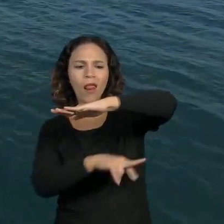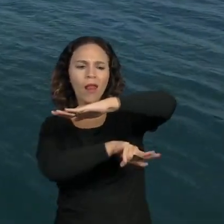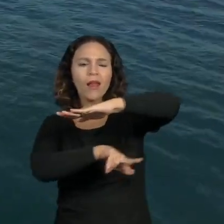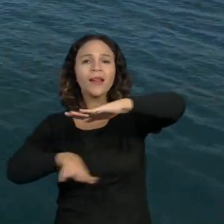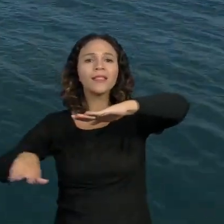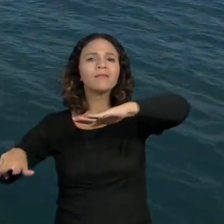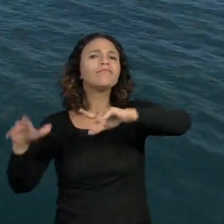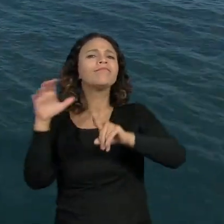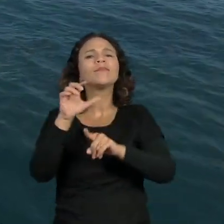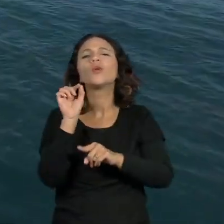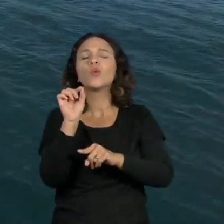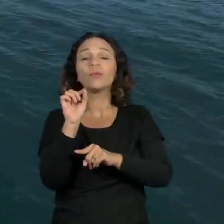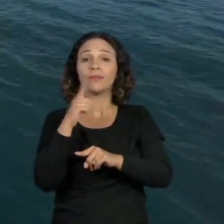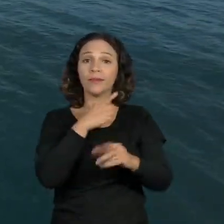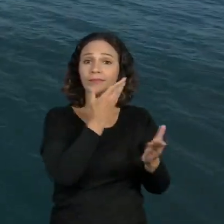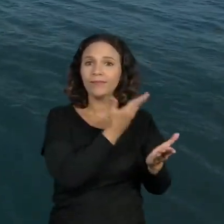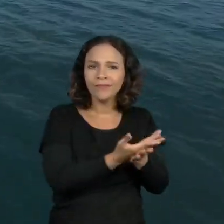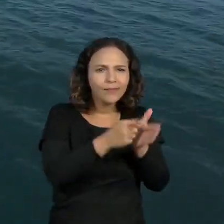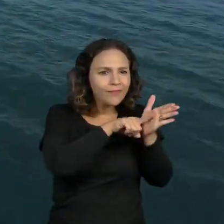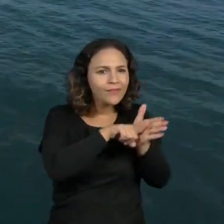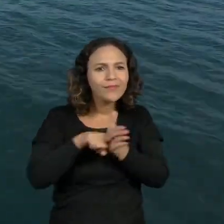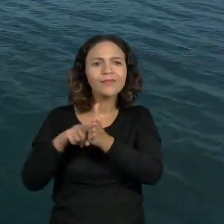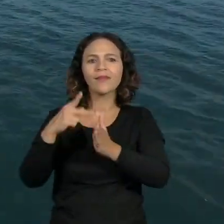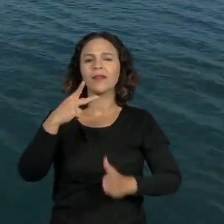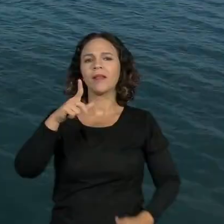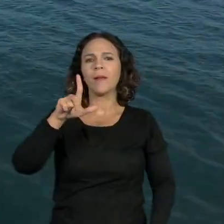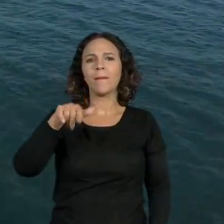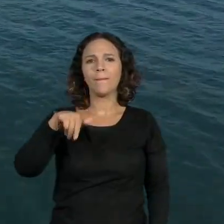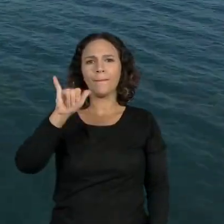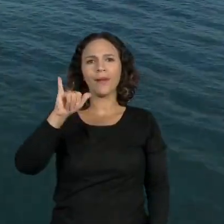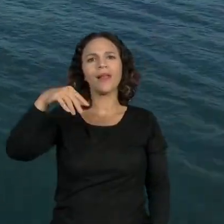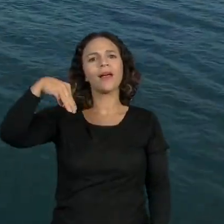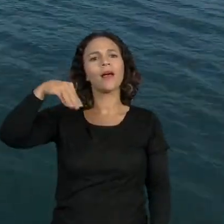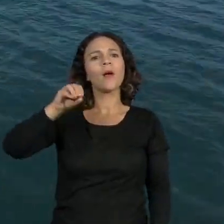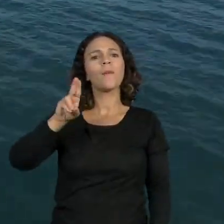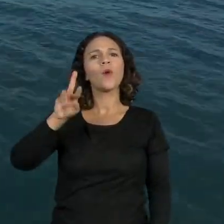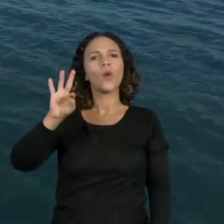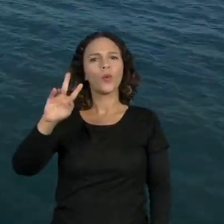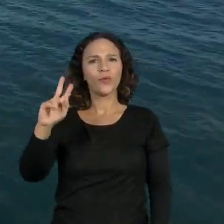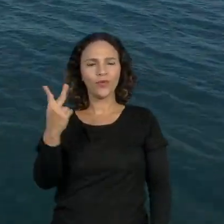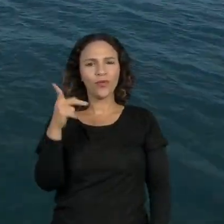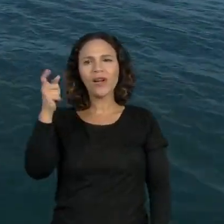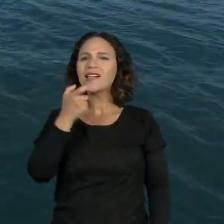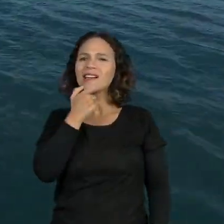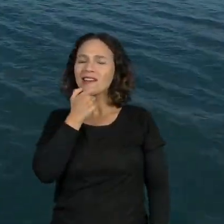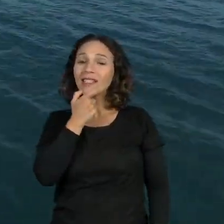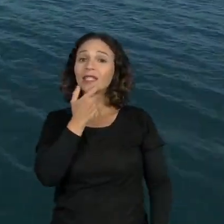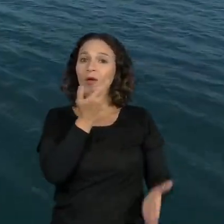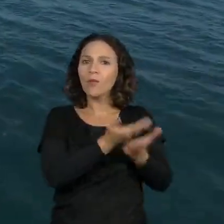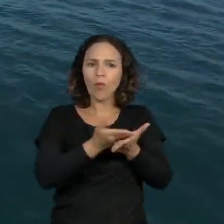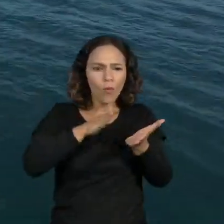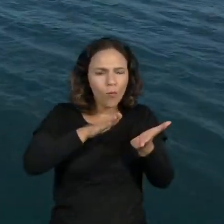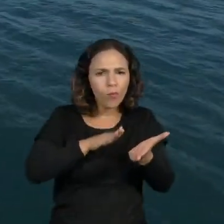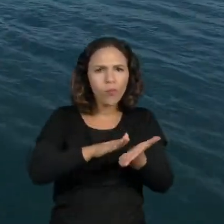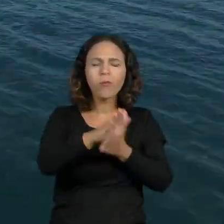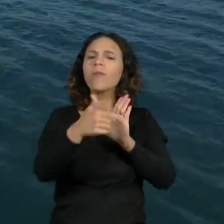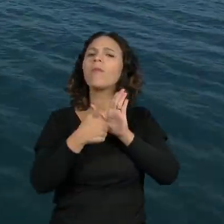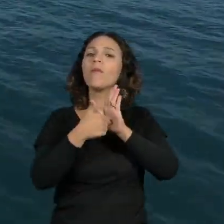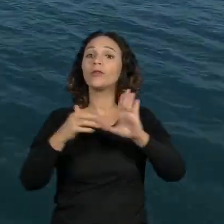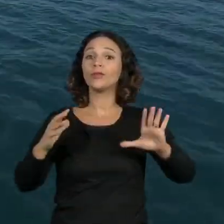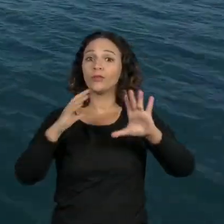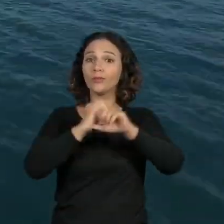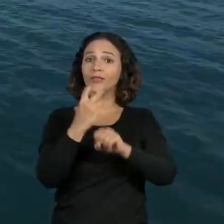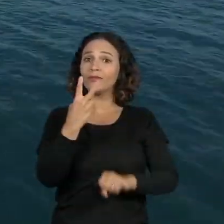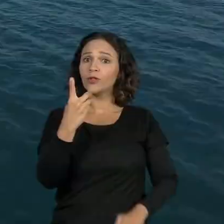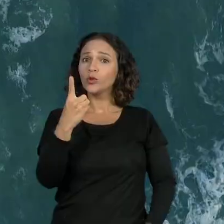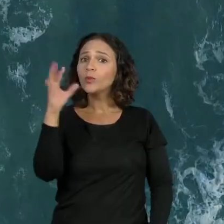Estudo da Universidade de Plymouth, na Inglaterra, publicado na revista Global Change Biology, revela que mais de 21% dos